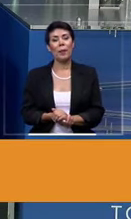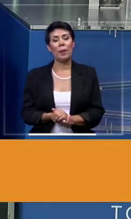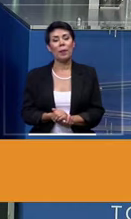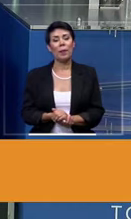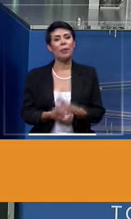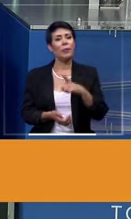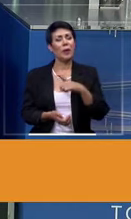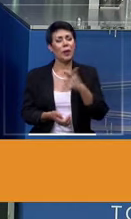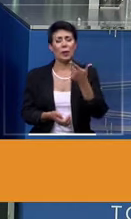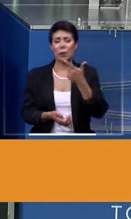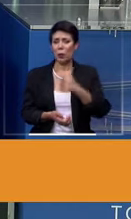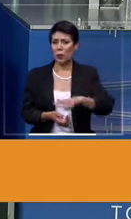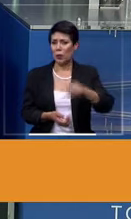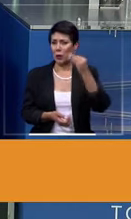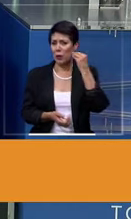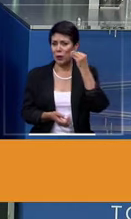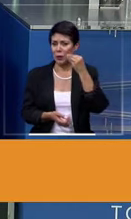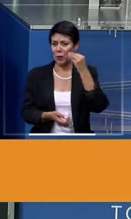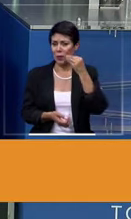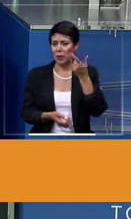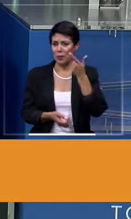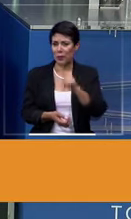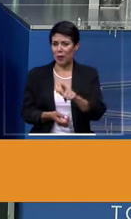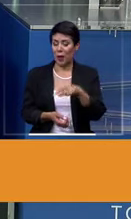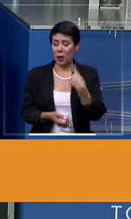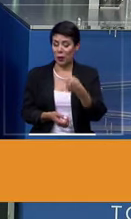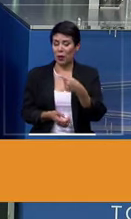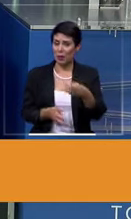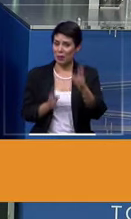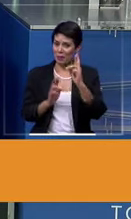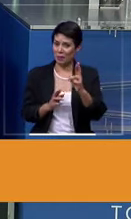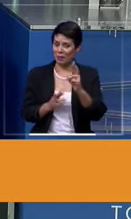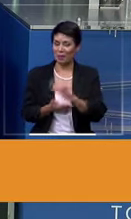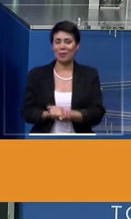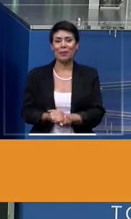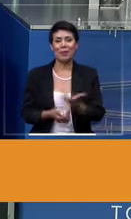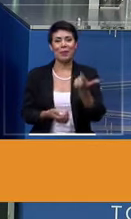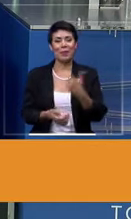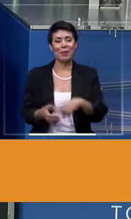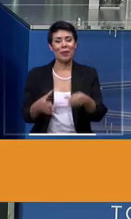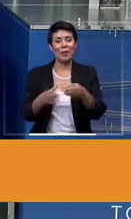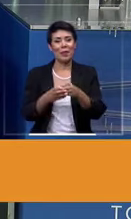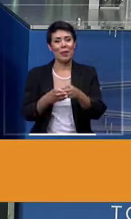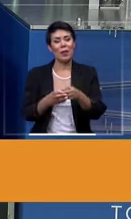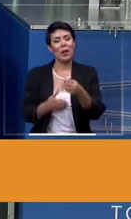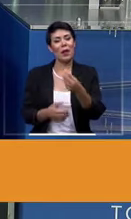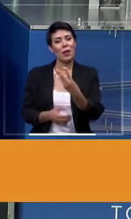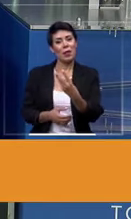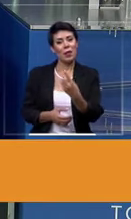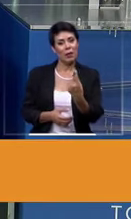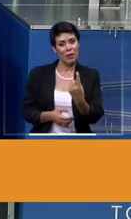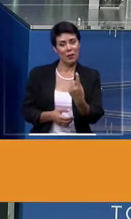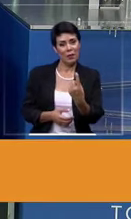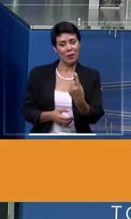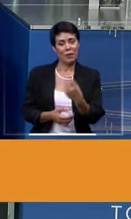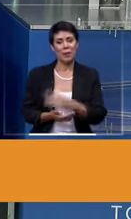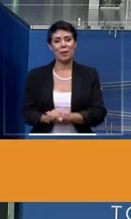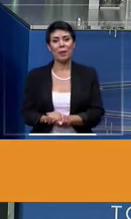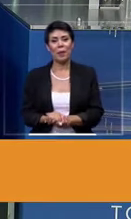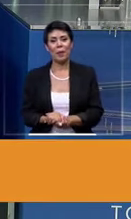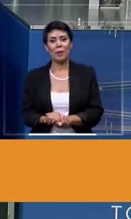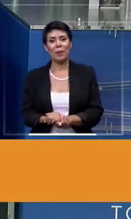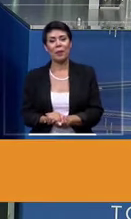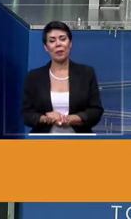Você ainda tem muitas chances de ganhar. Estamos na torcida. Bola vermelha, número 31. Vermelha,